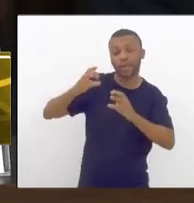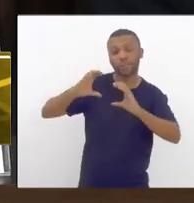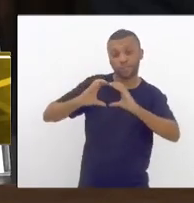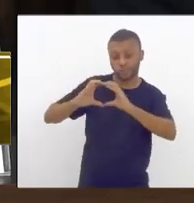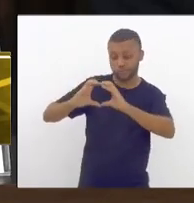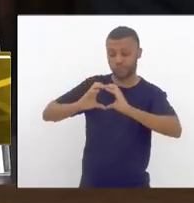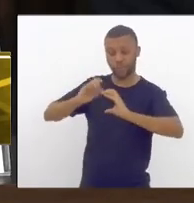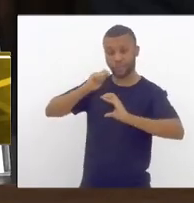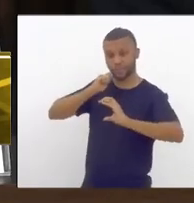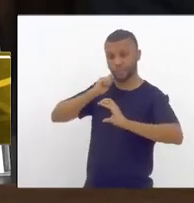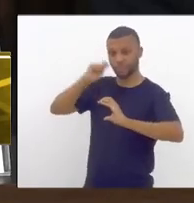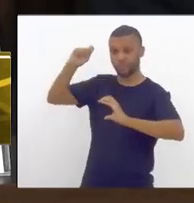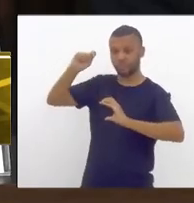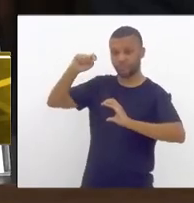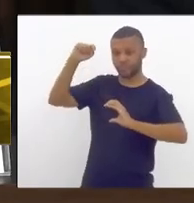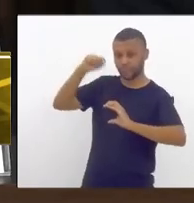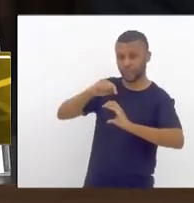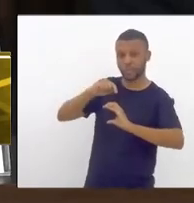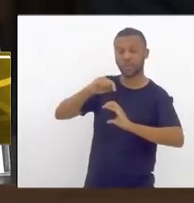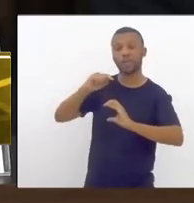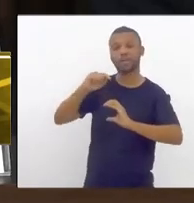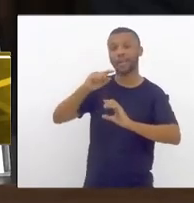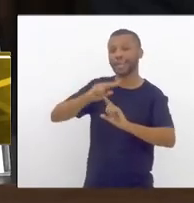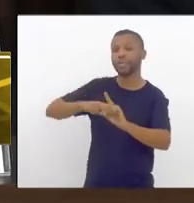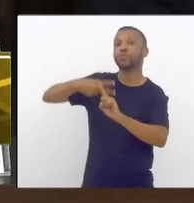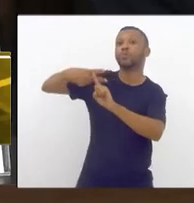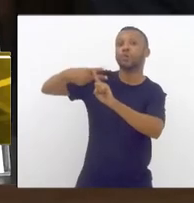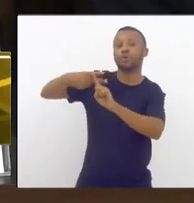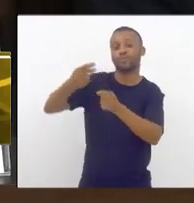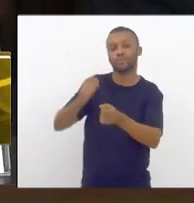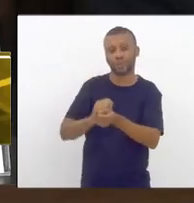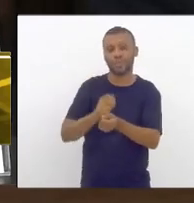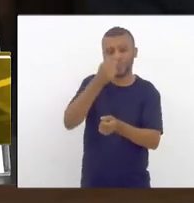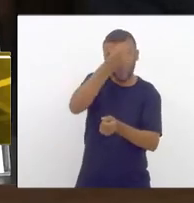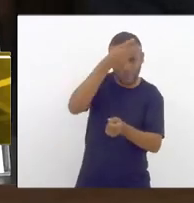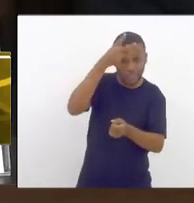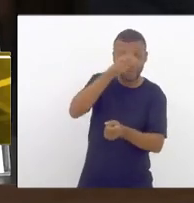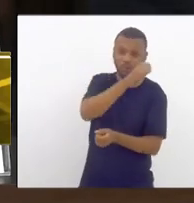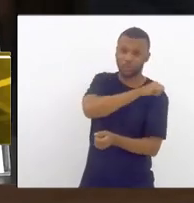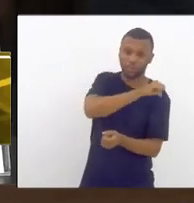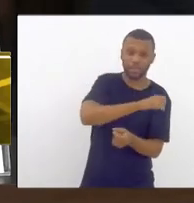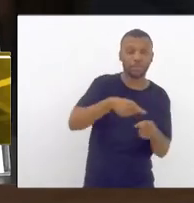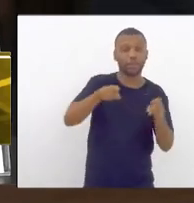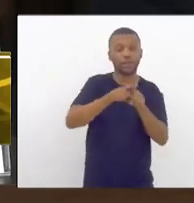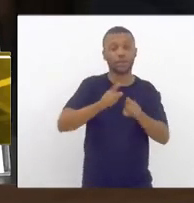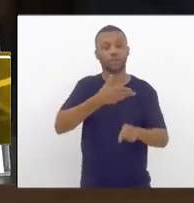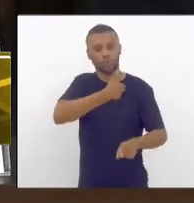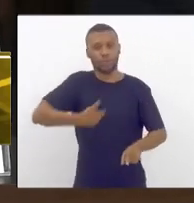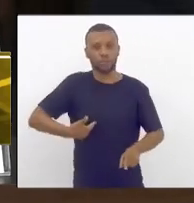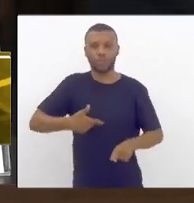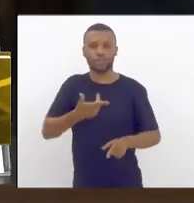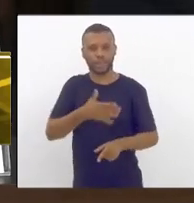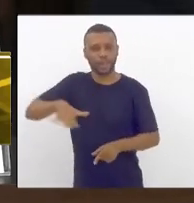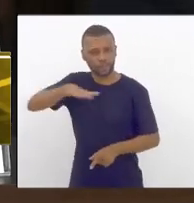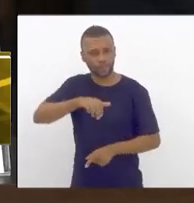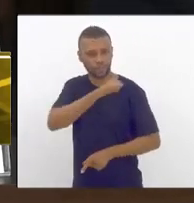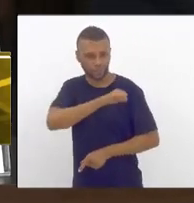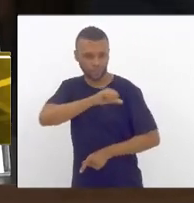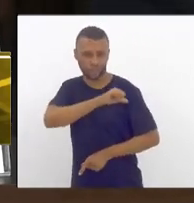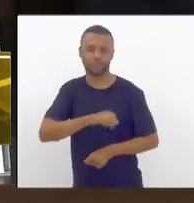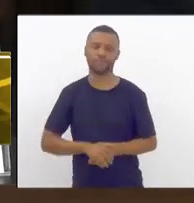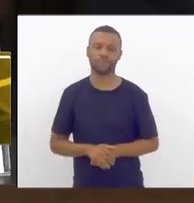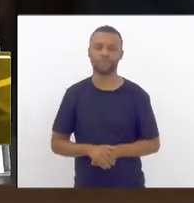Comendador da cidade do Rio de Janeiro agora do Estado do Rio de Janeiro é eu acho que para além de tudo que foi dito aqui